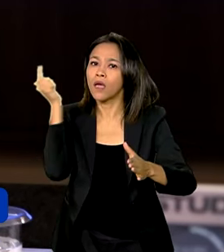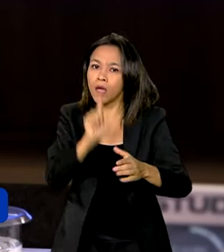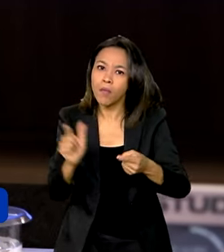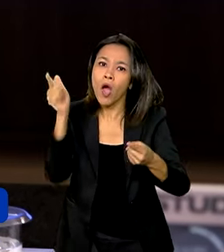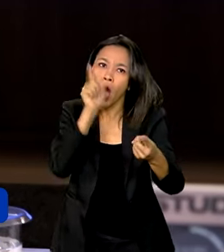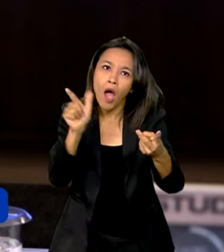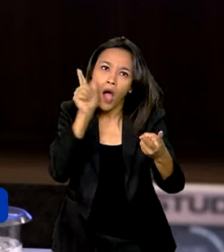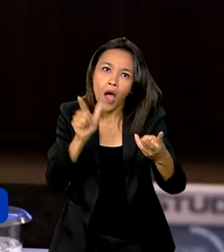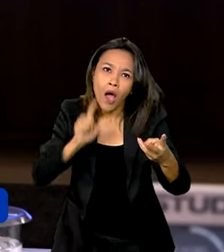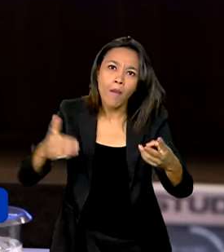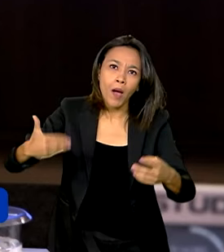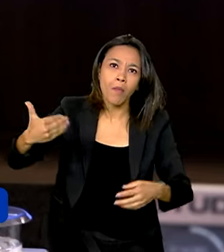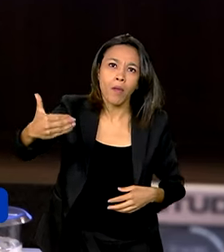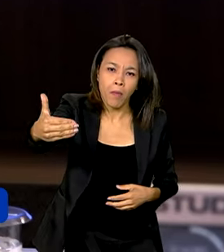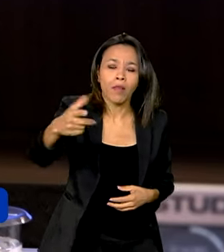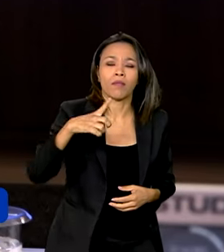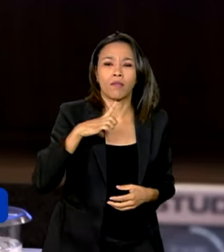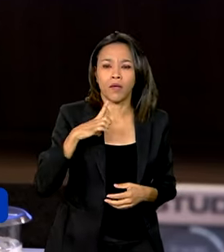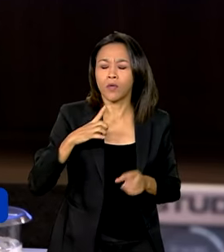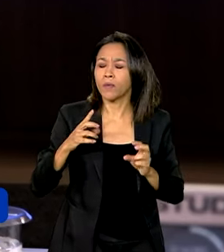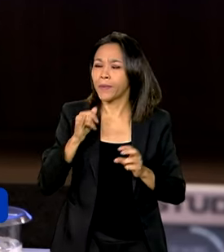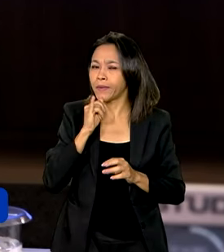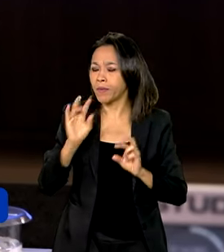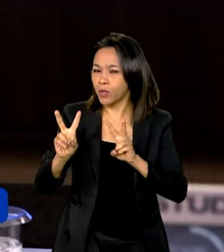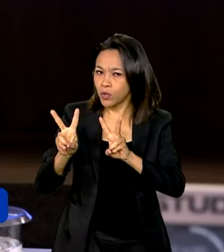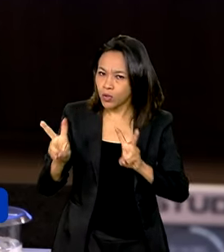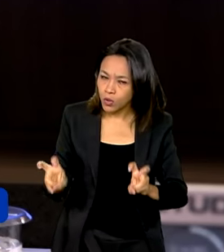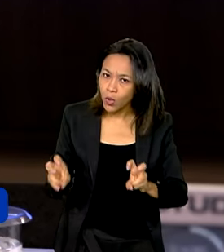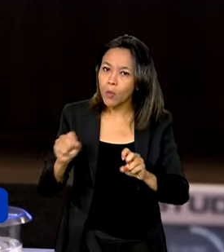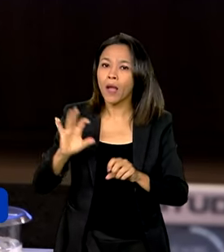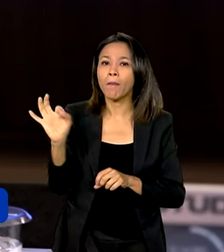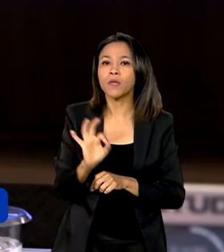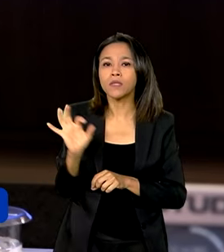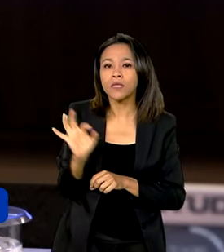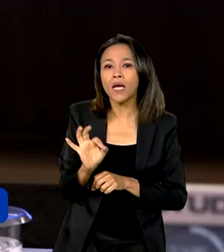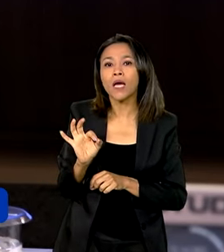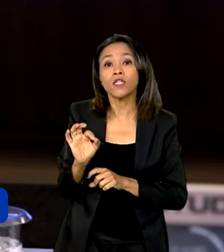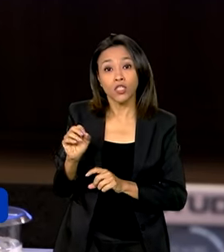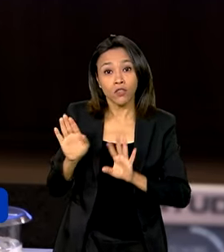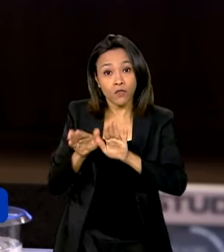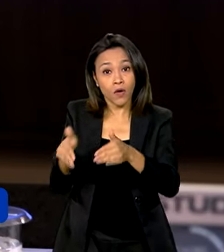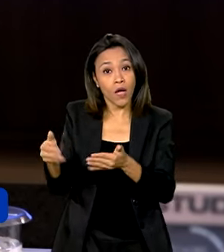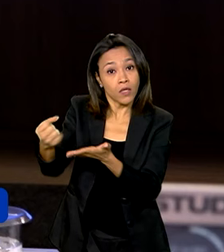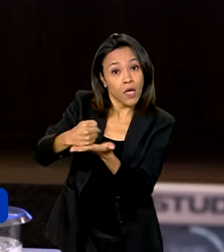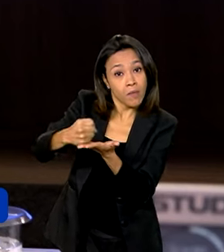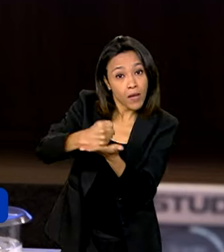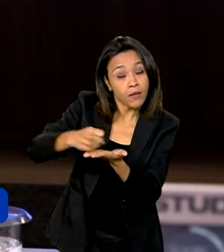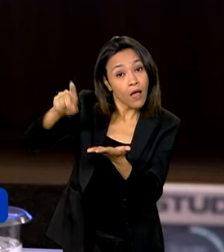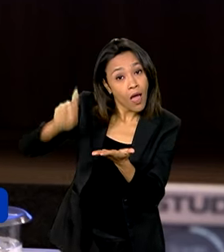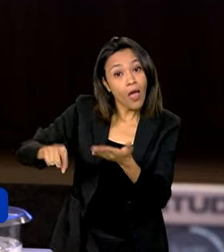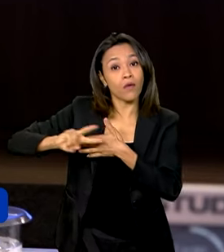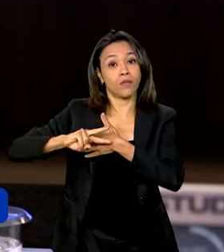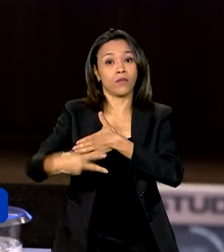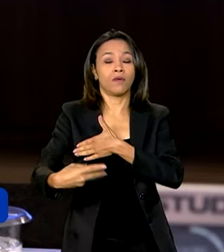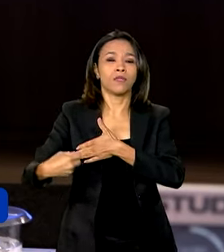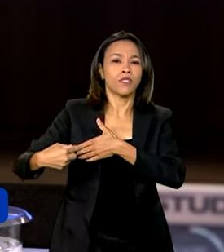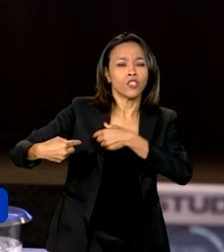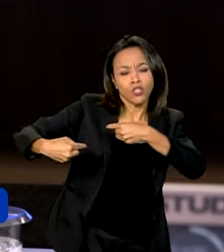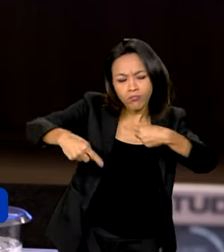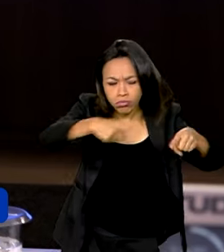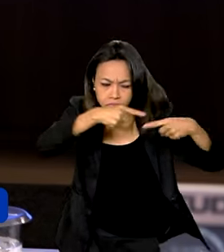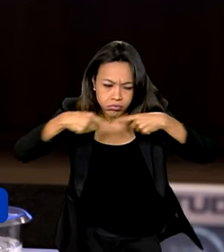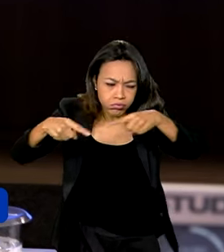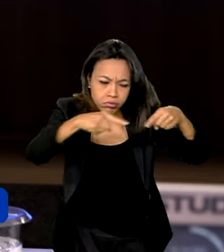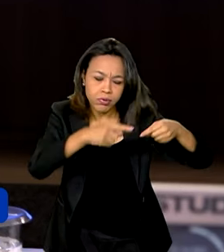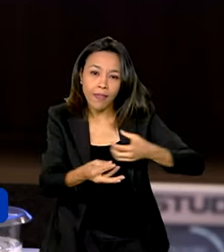obtidos inclusive no se refere a alícota para medicamentos foi fruto de um diálogo também no âmbito